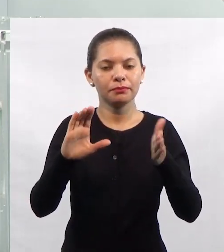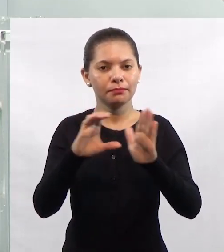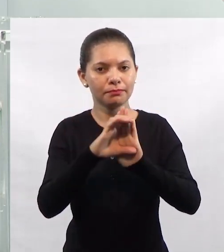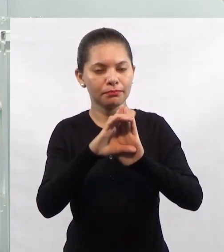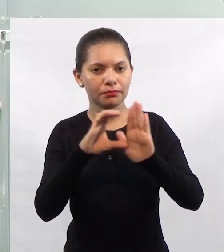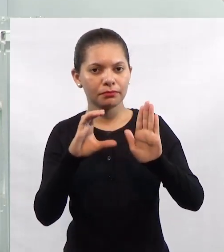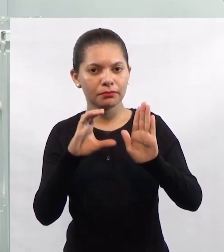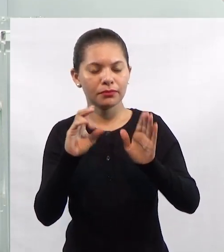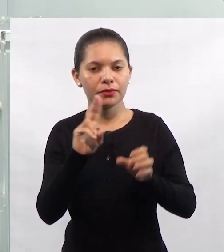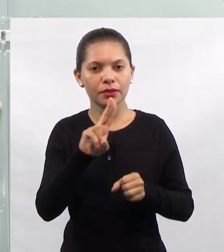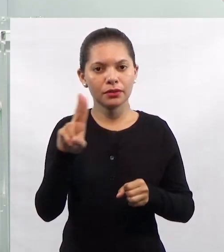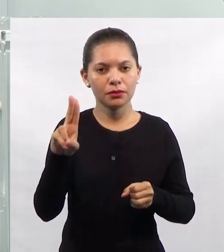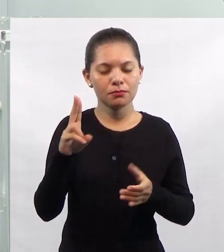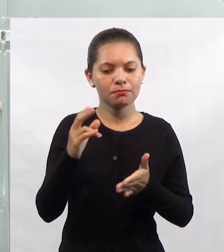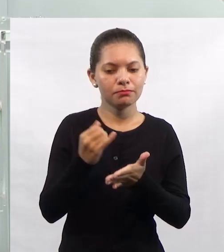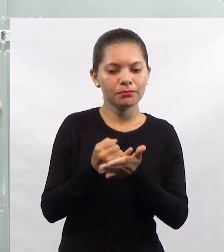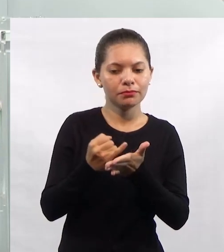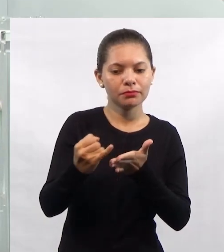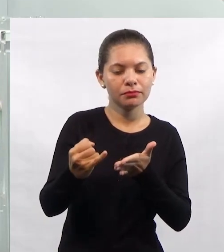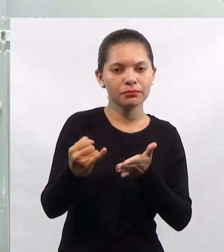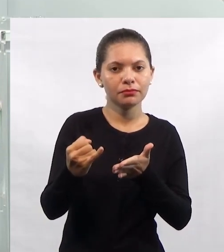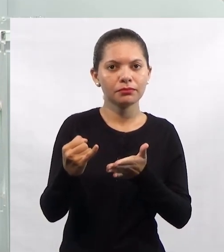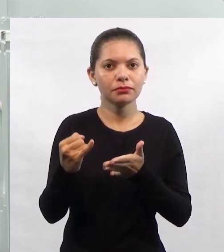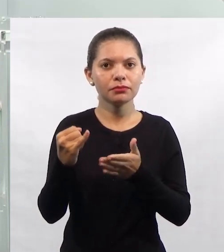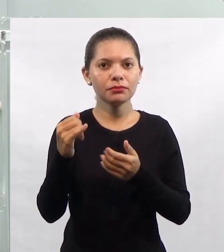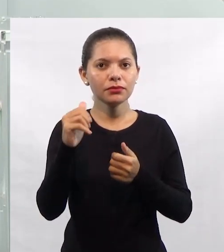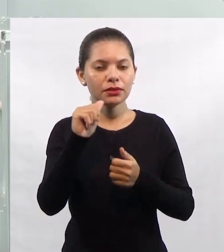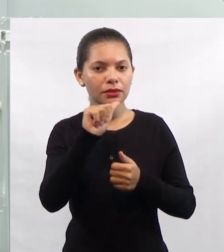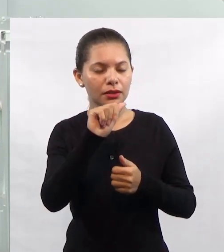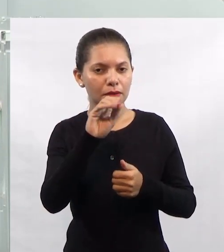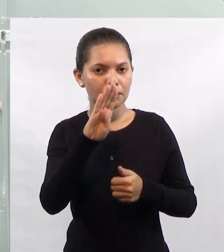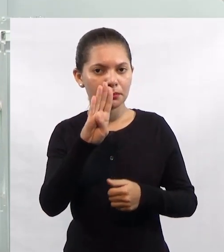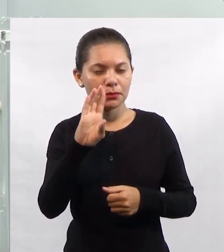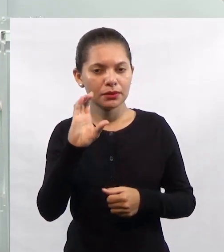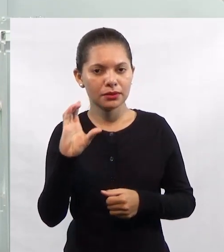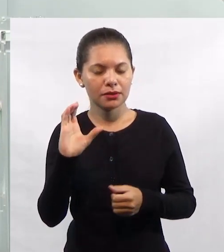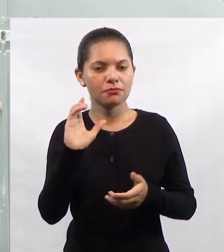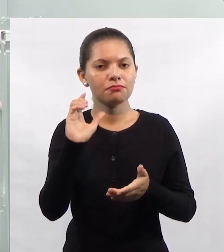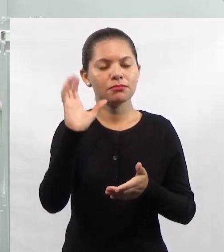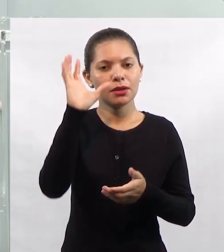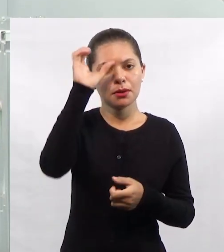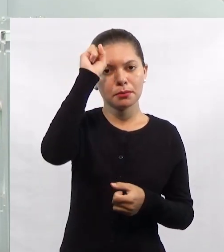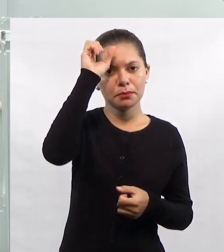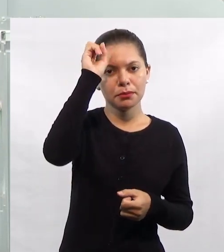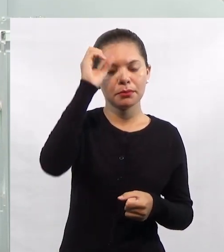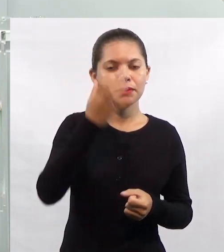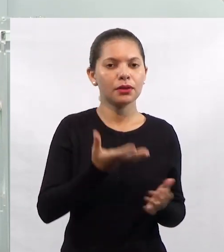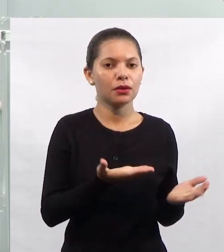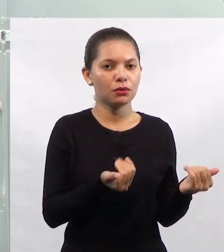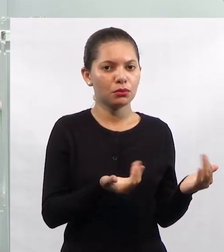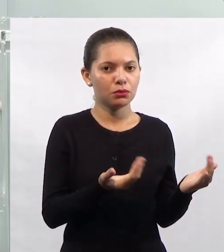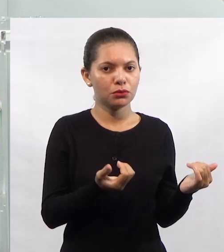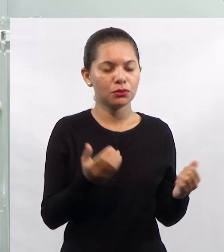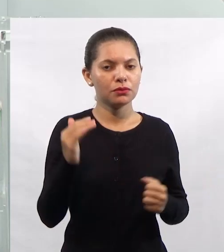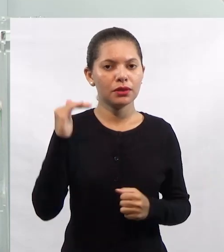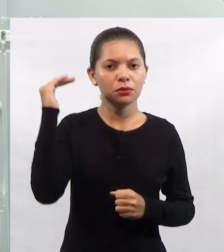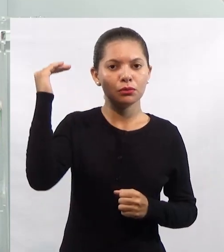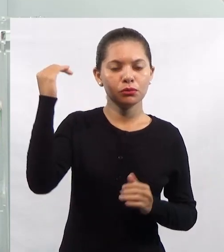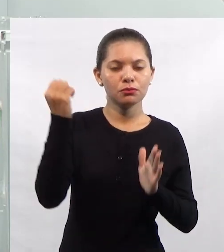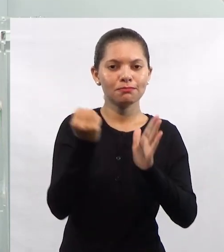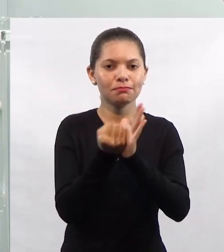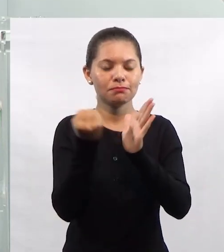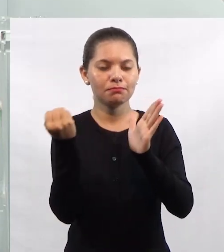desses conceitos, desses termos, iniciava-se o processo de alfabetização desses jovens e adultos. Então, um dos